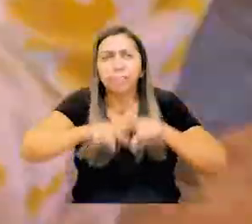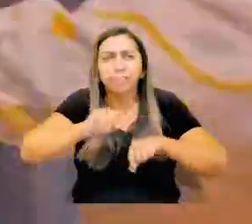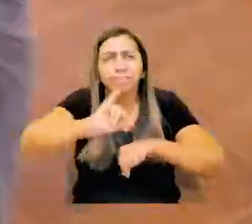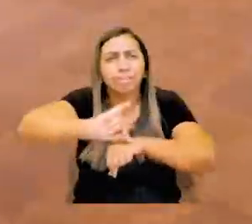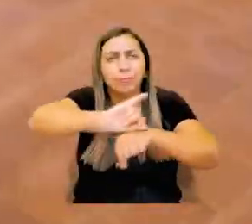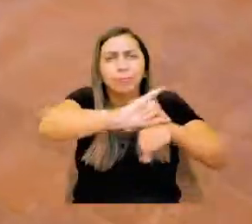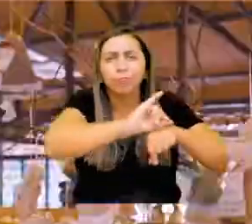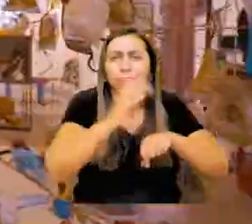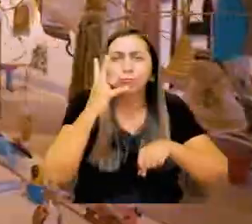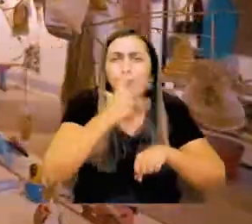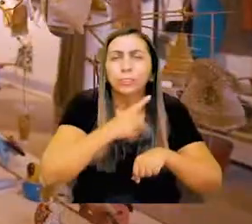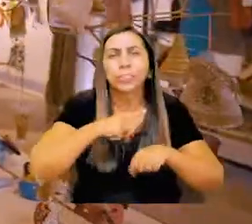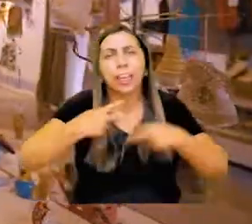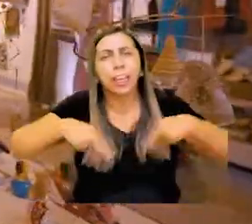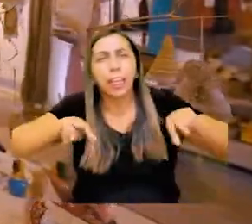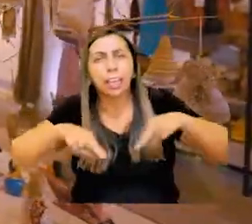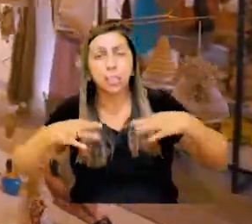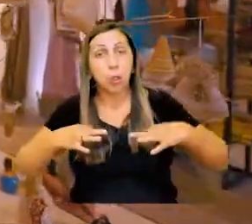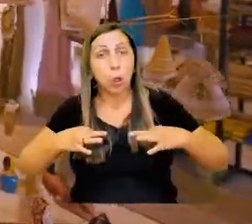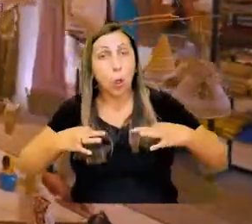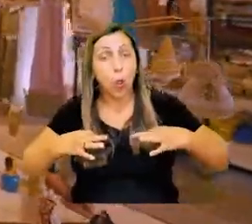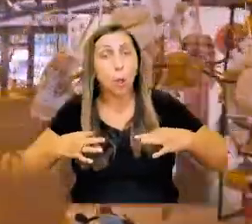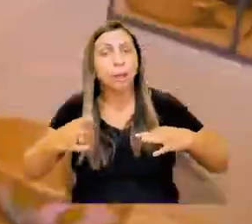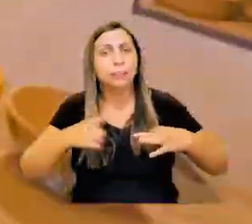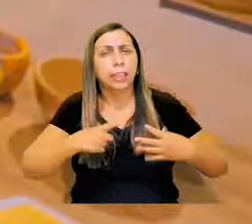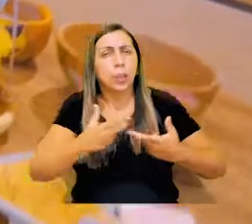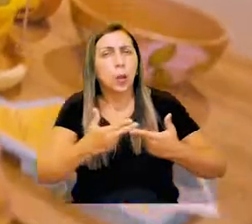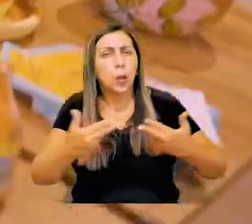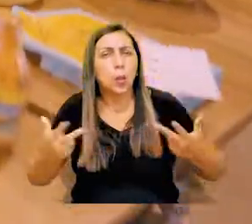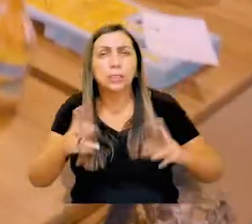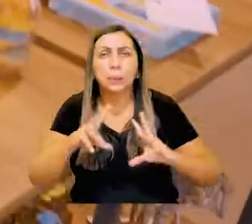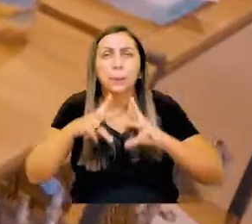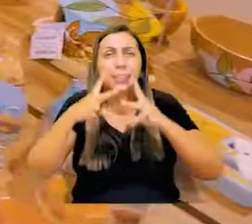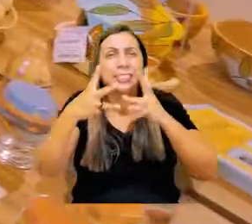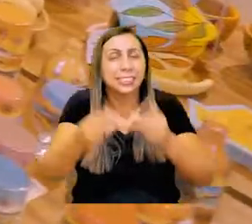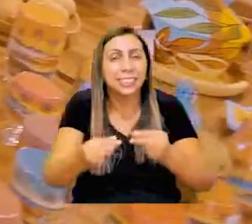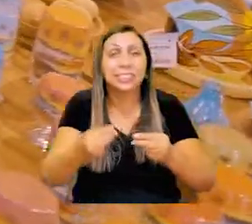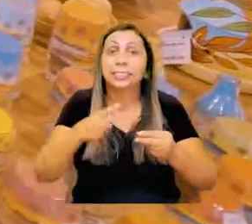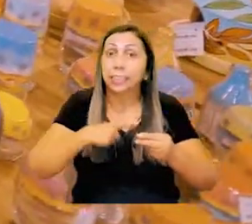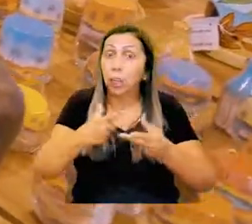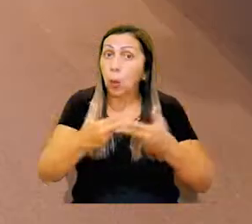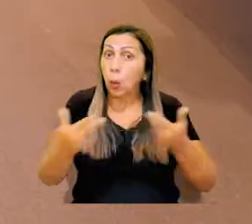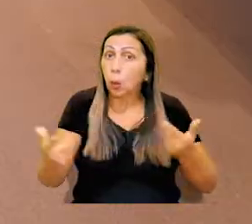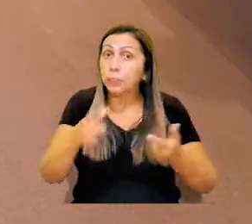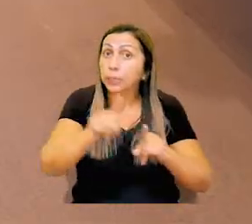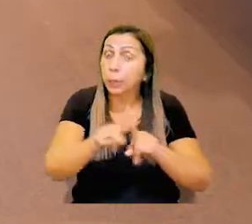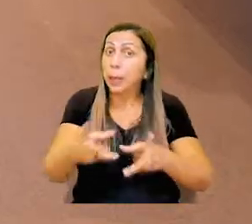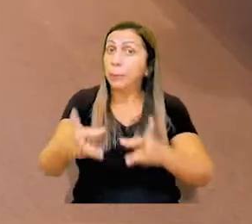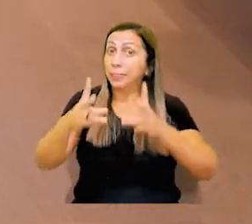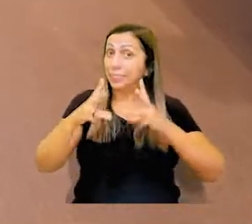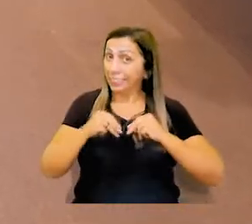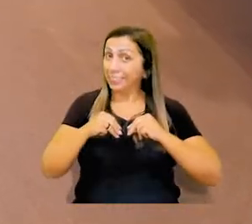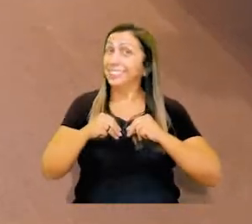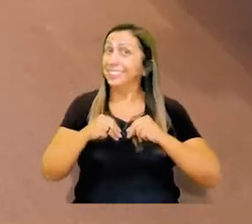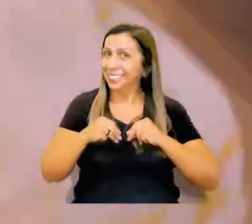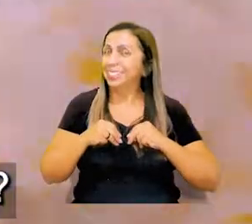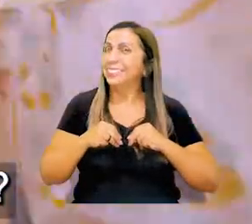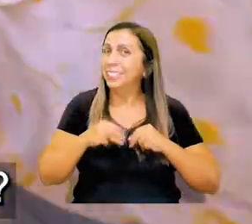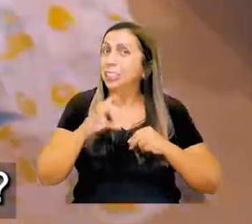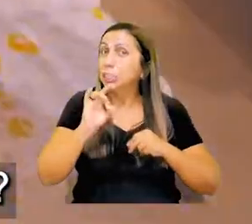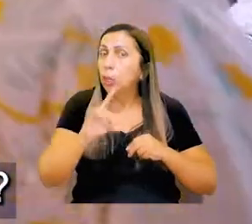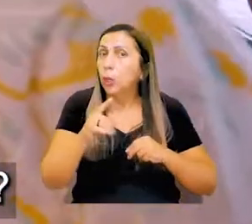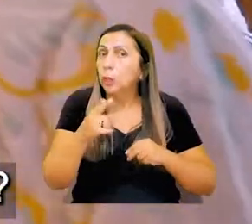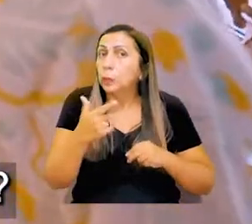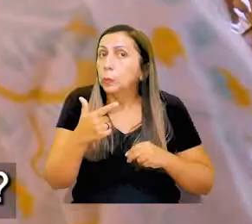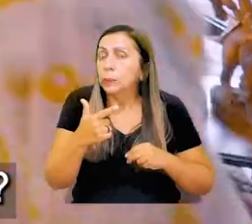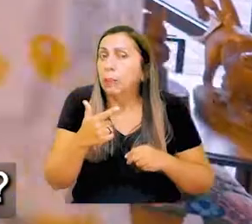objeto de decoração, tem rede, tem roupa, tem coisa pra tu dar de presente, tem coisa pra tu receber de presente.